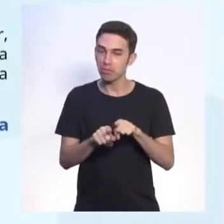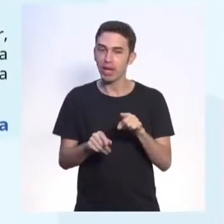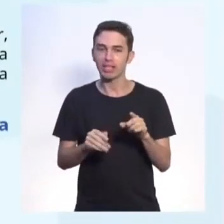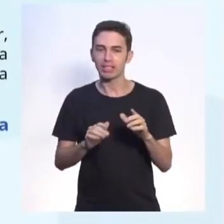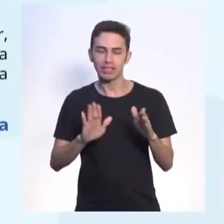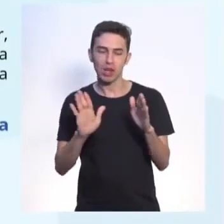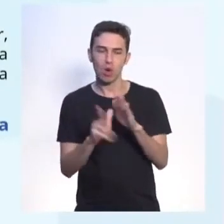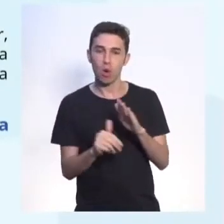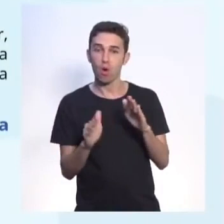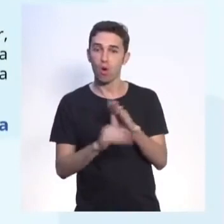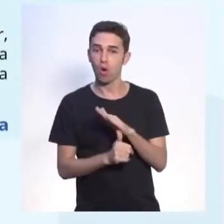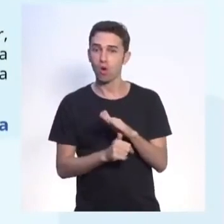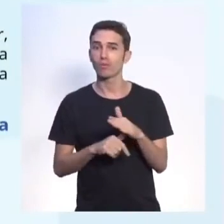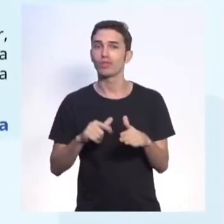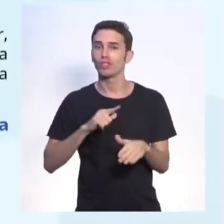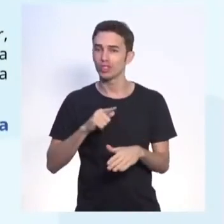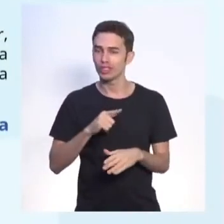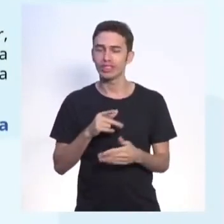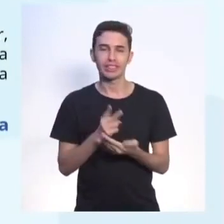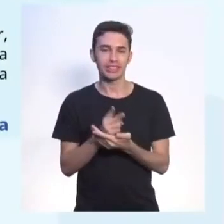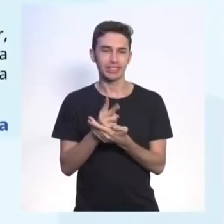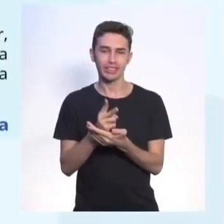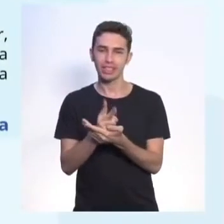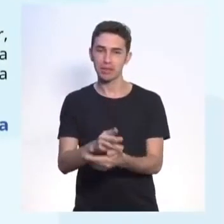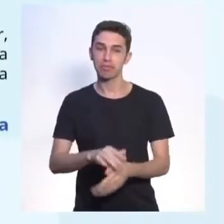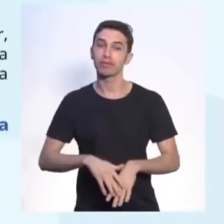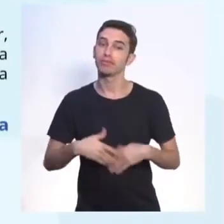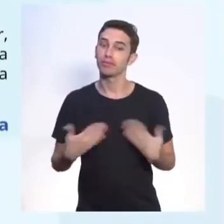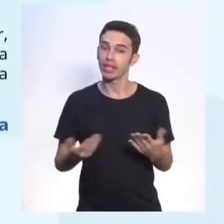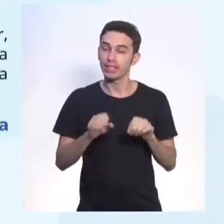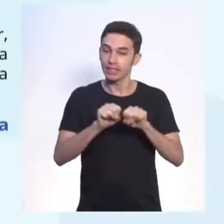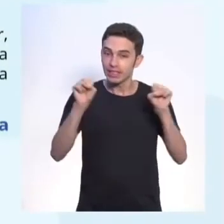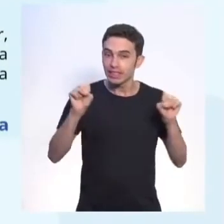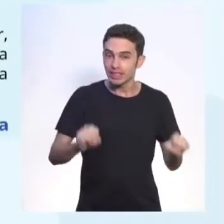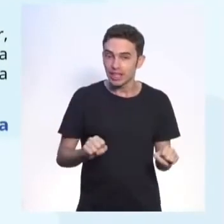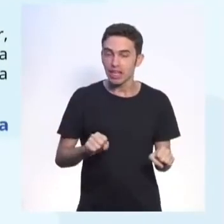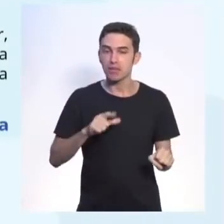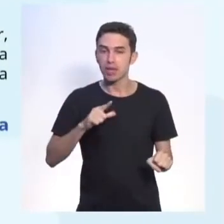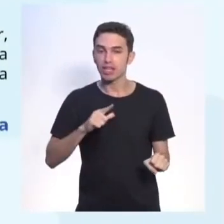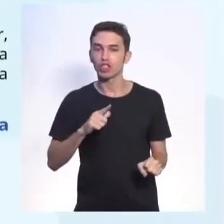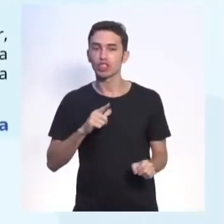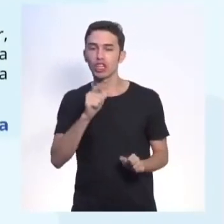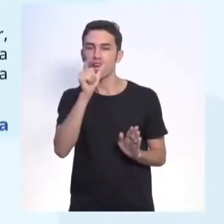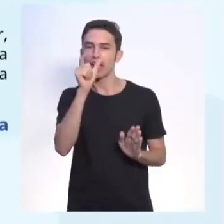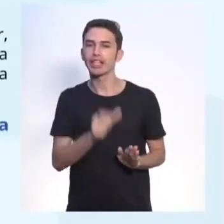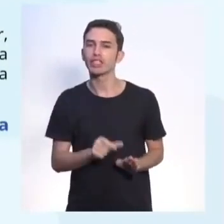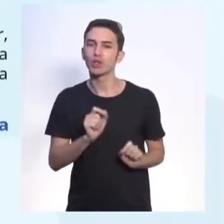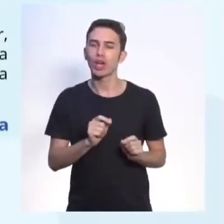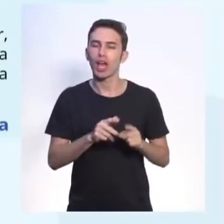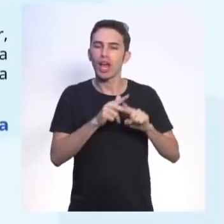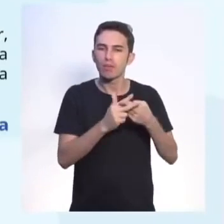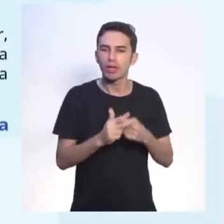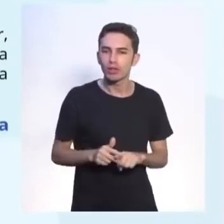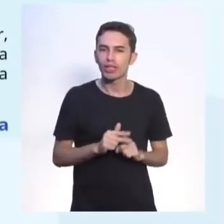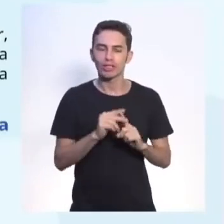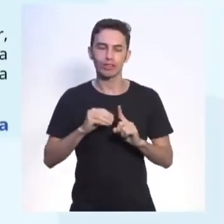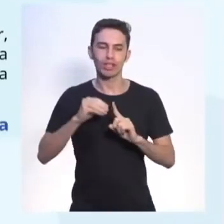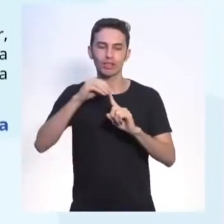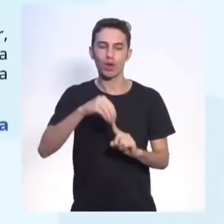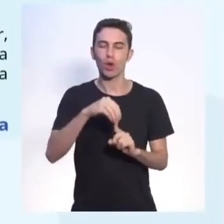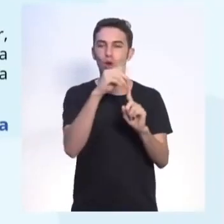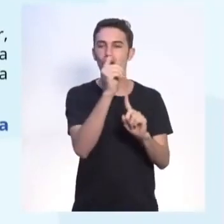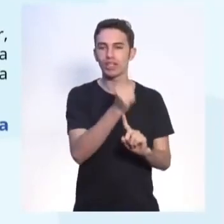resultados eleitorais eram constantes. Esse sistema garantia a manutenção das